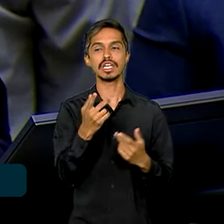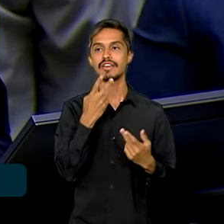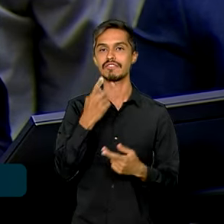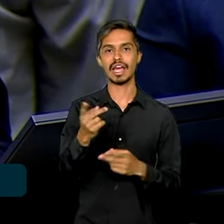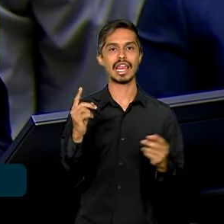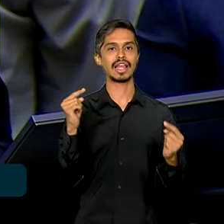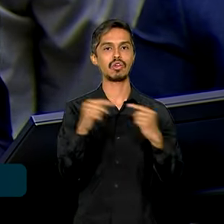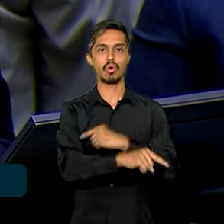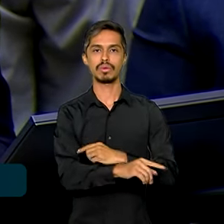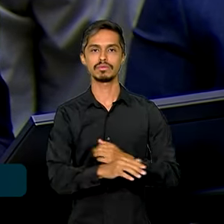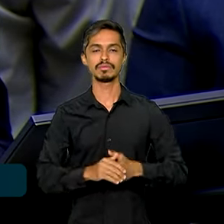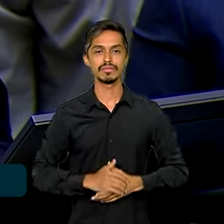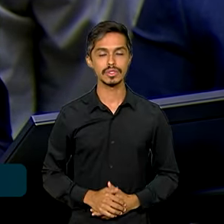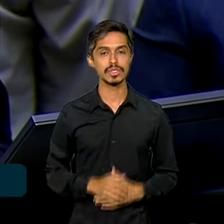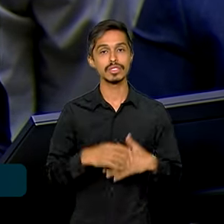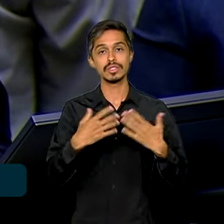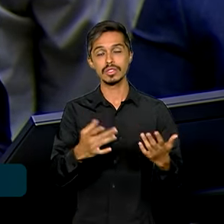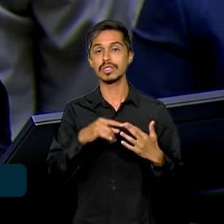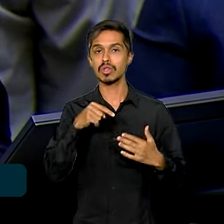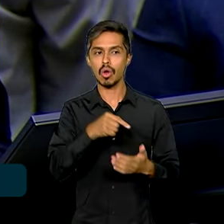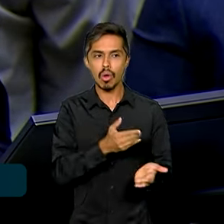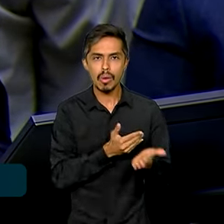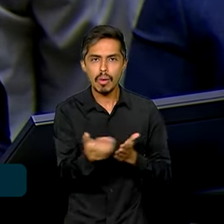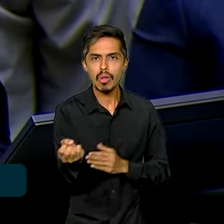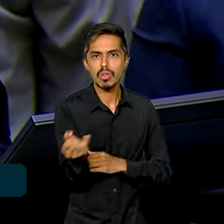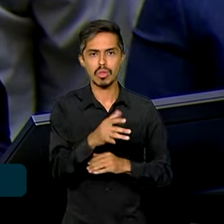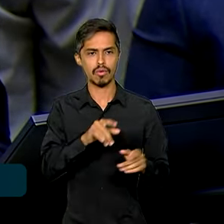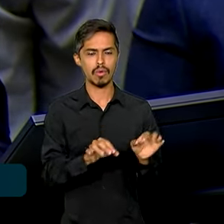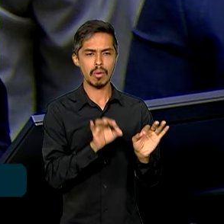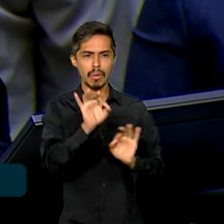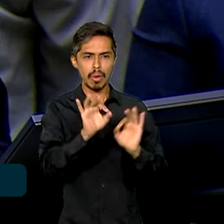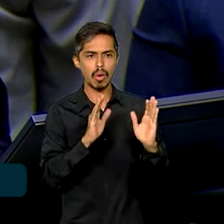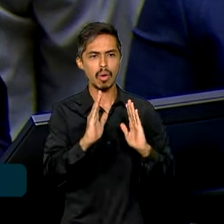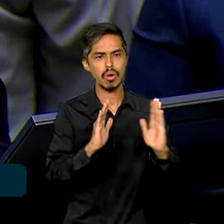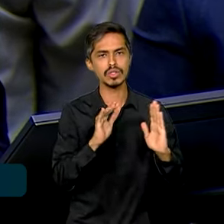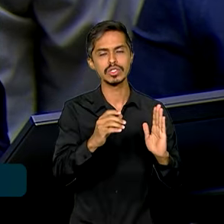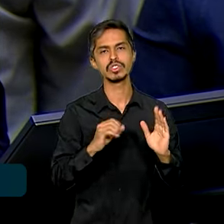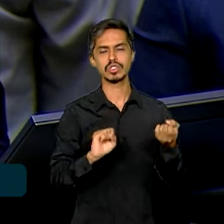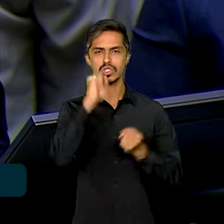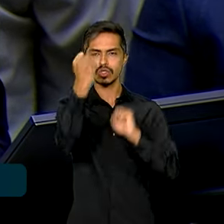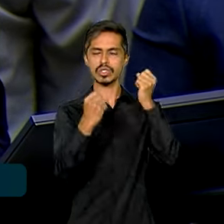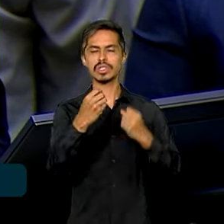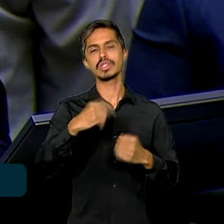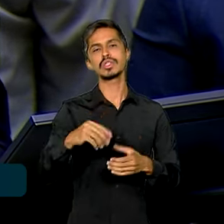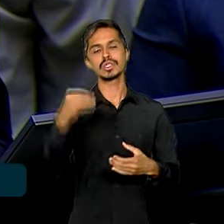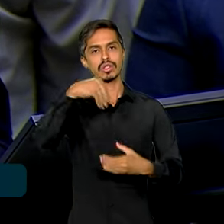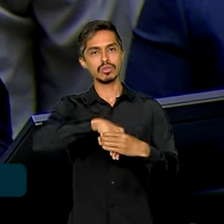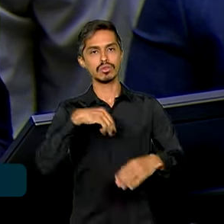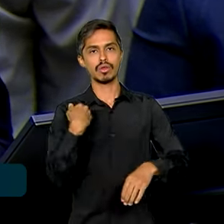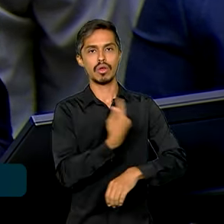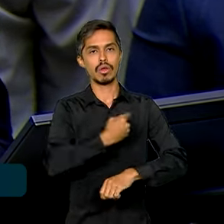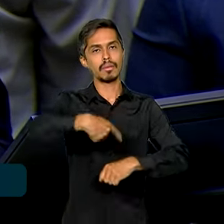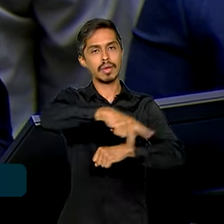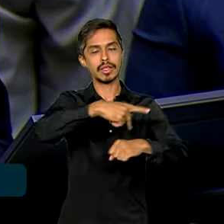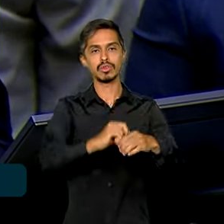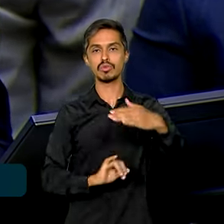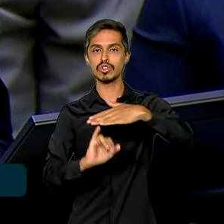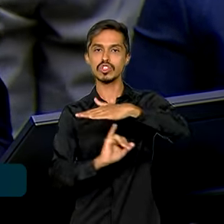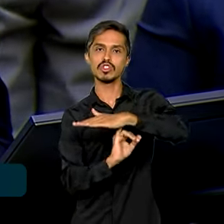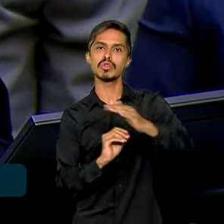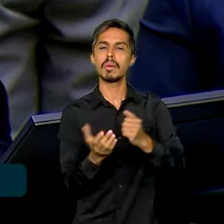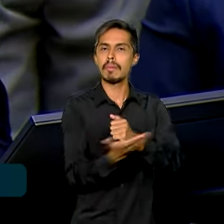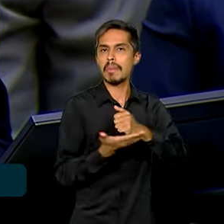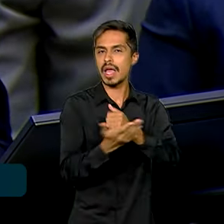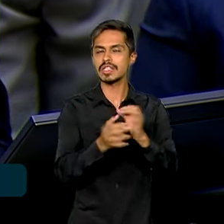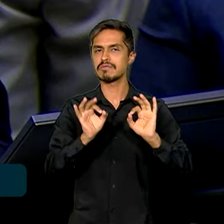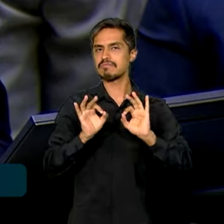assim iniciar um novo ciclo de desenvolvimento industrial em nosso país com institutos sólidos